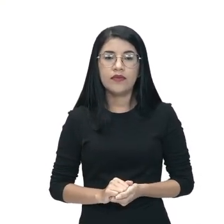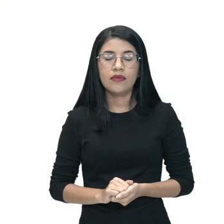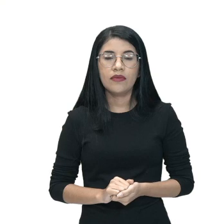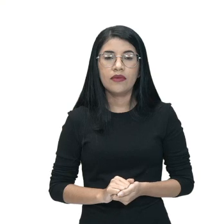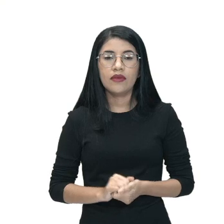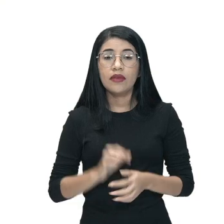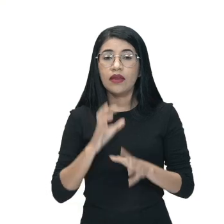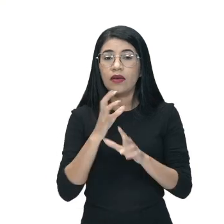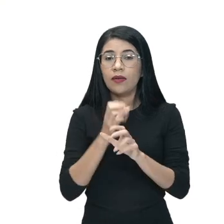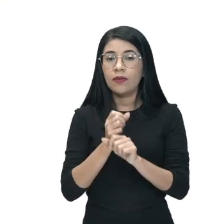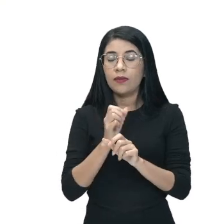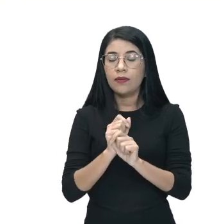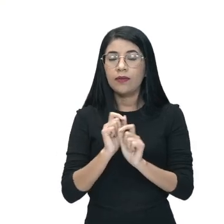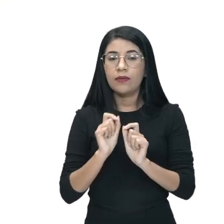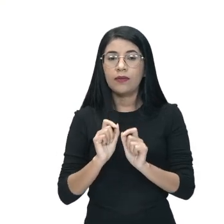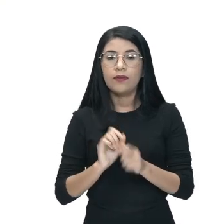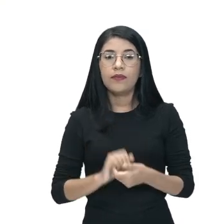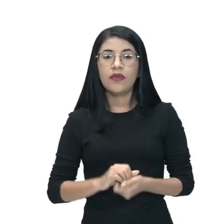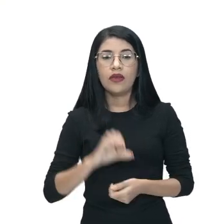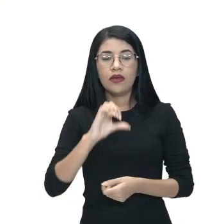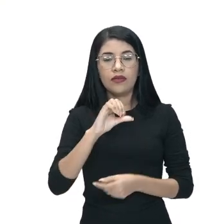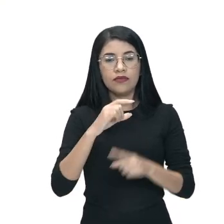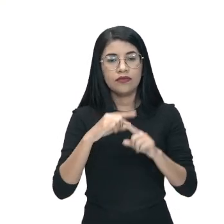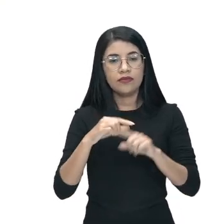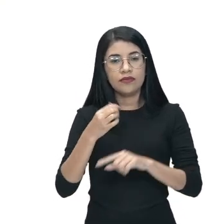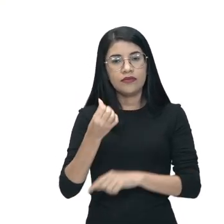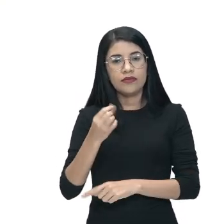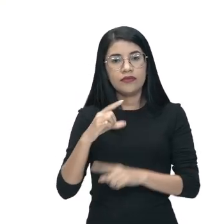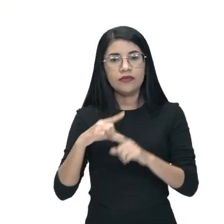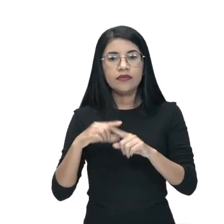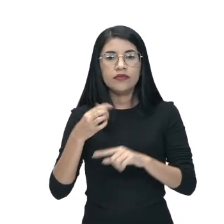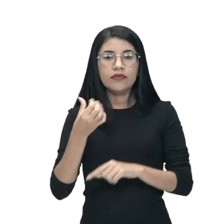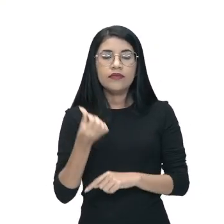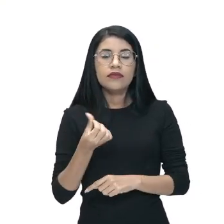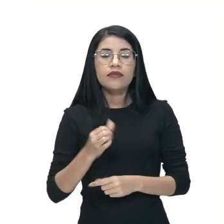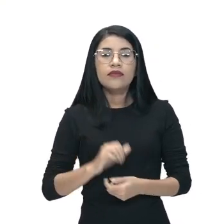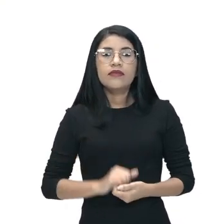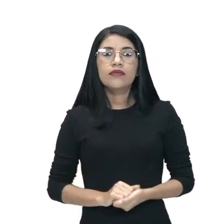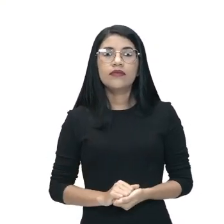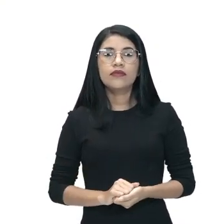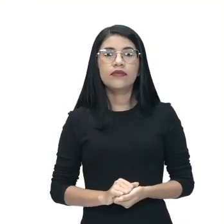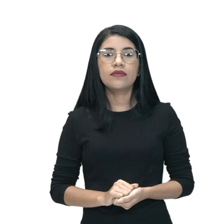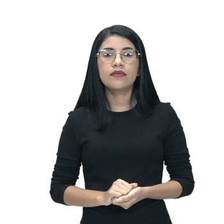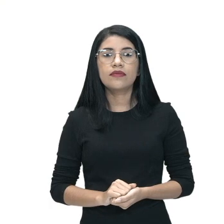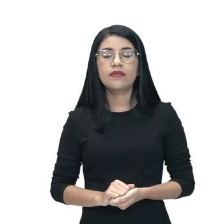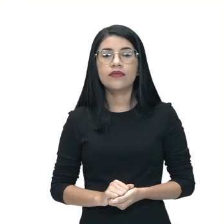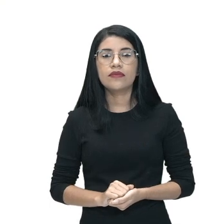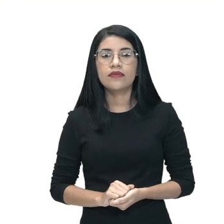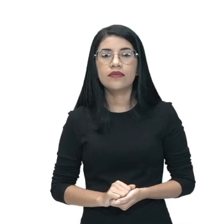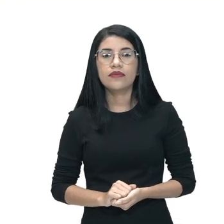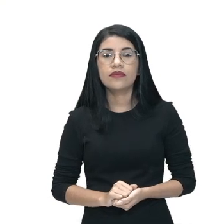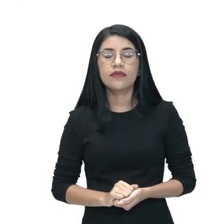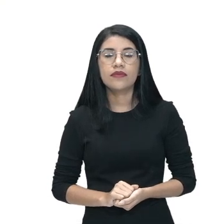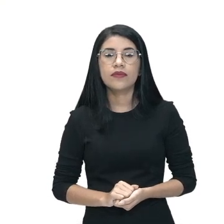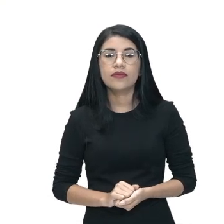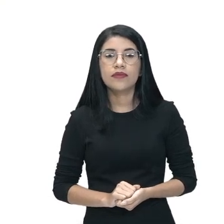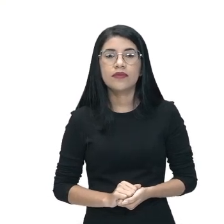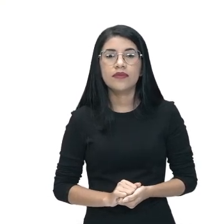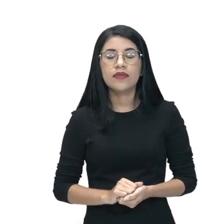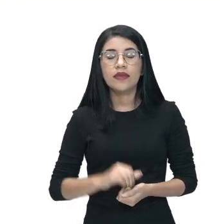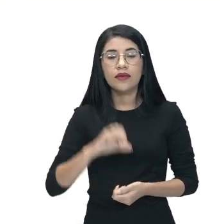que vai dar 9 vezes 6 vezes 6 aí, pessoal? Olha só, 9 vezes